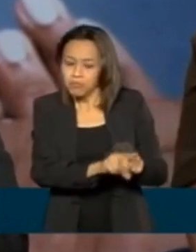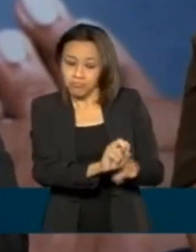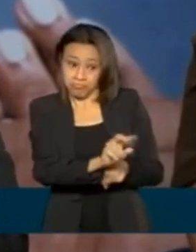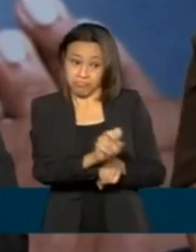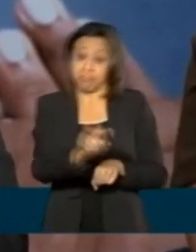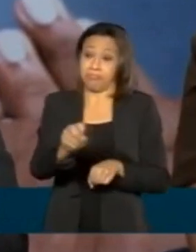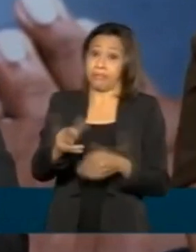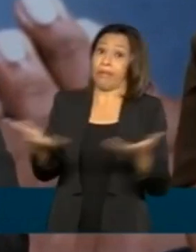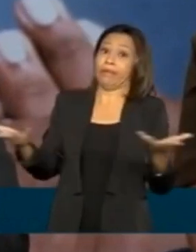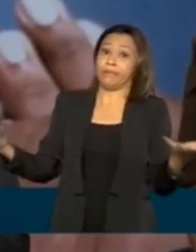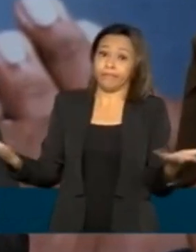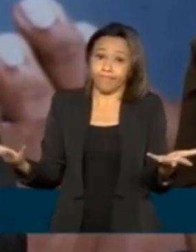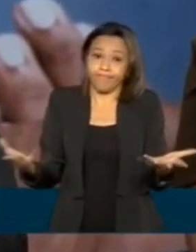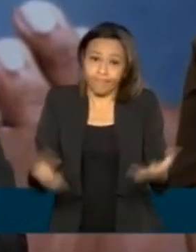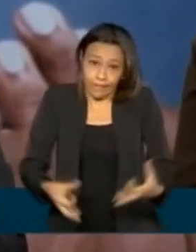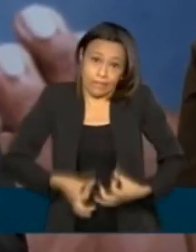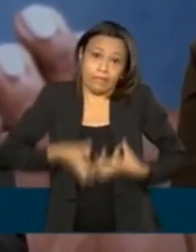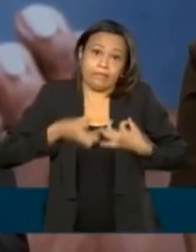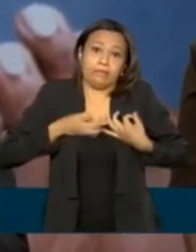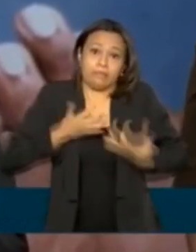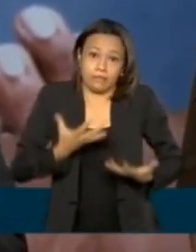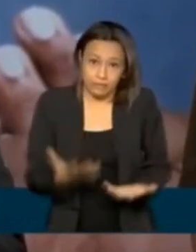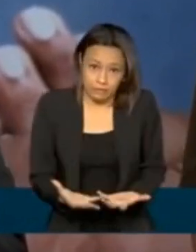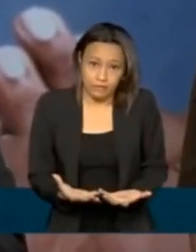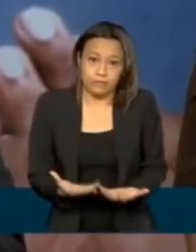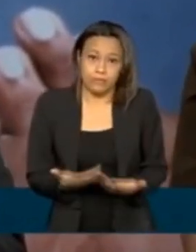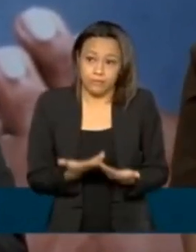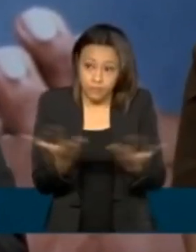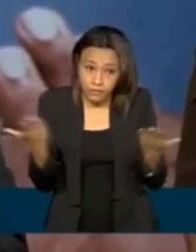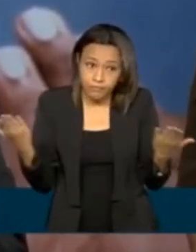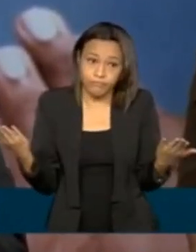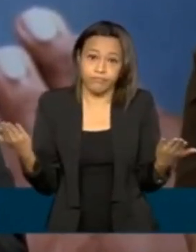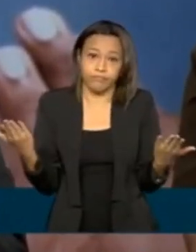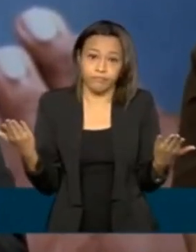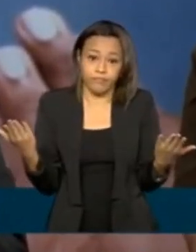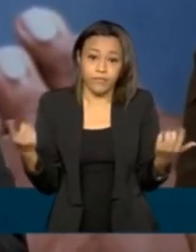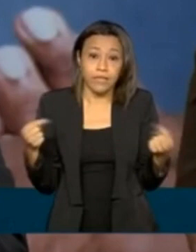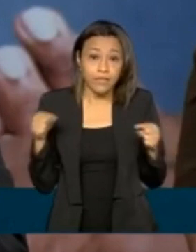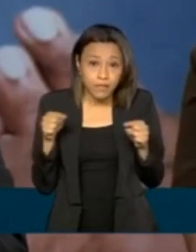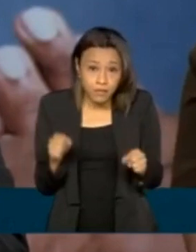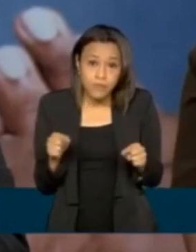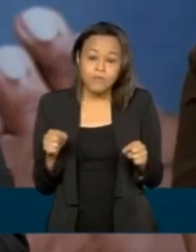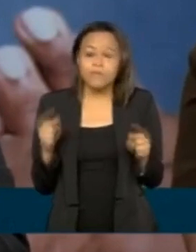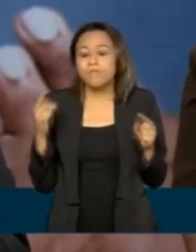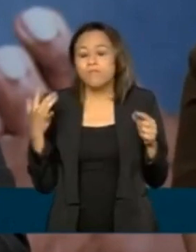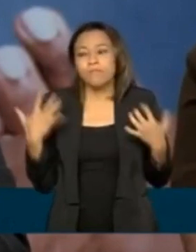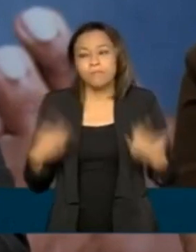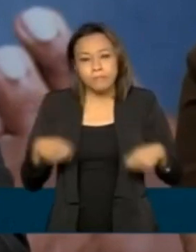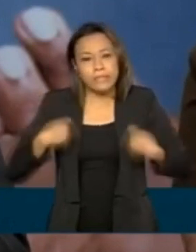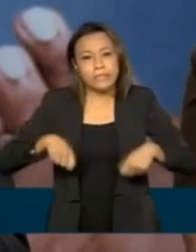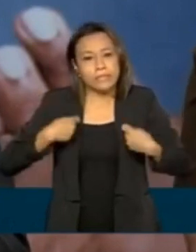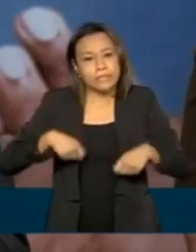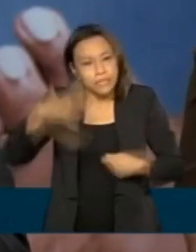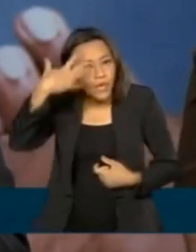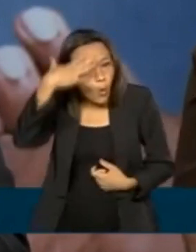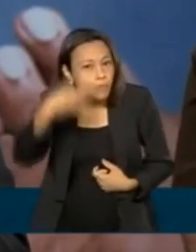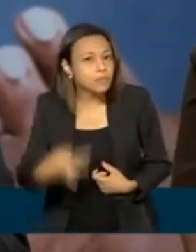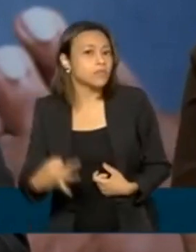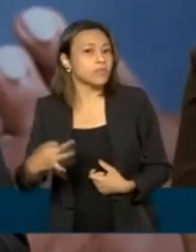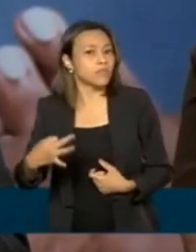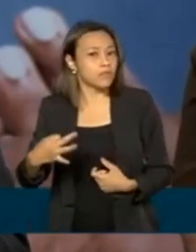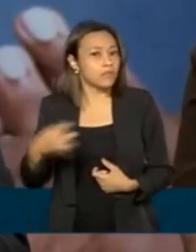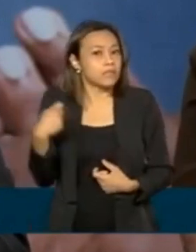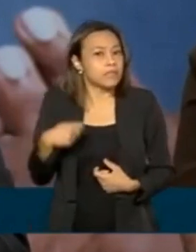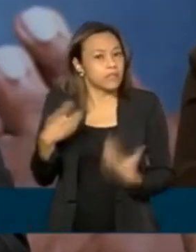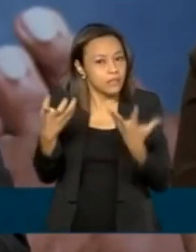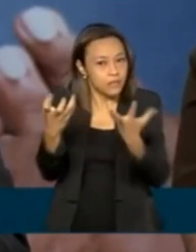e o câncer tá aí ele é ele está aí e isso precisa ser compreendido e o